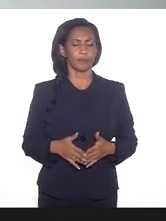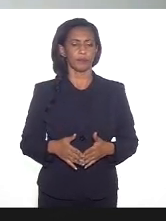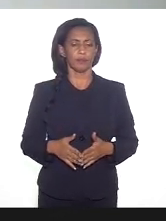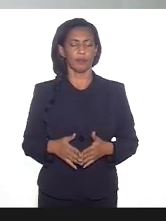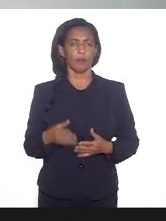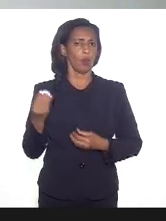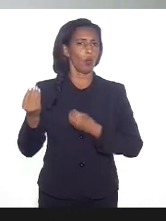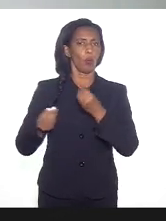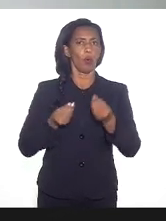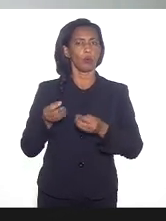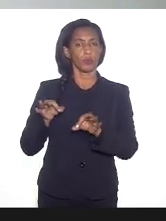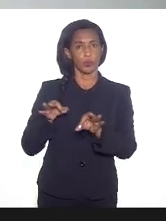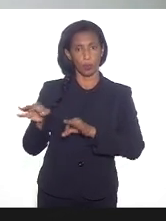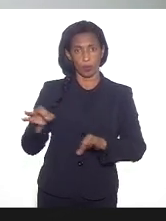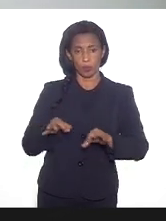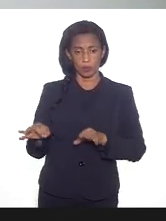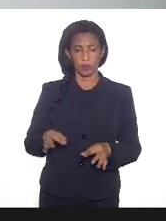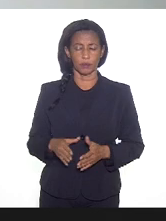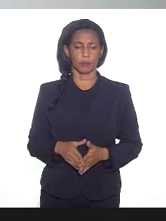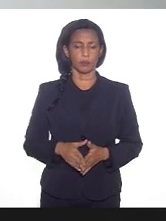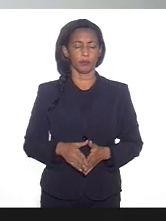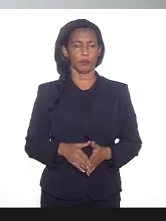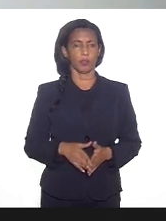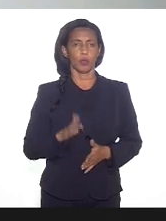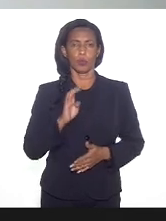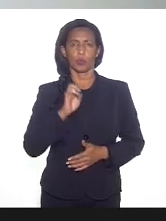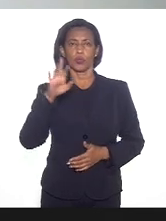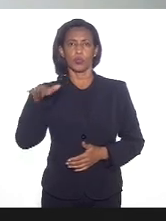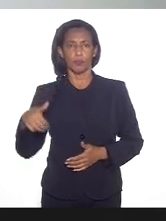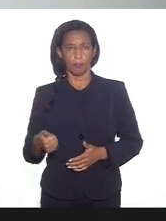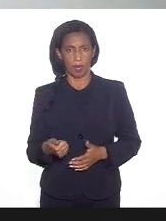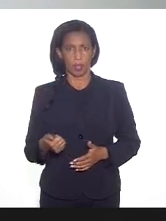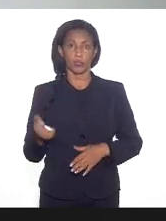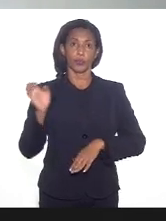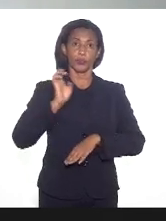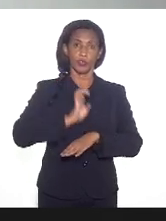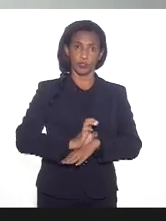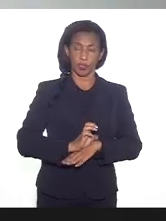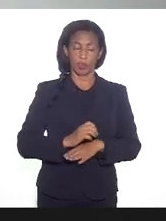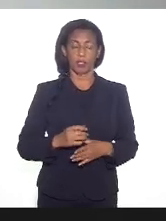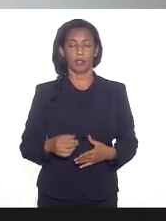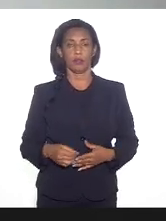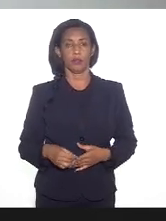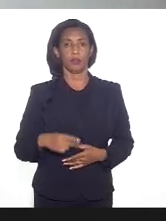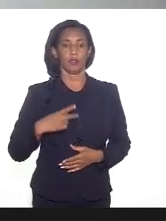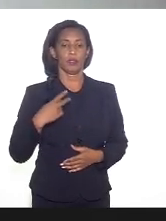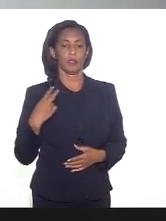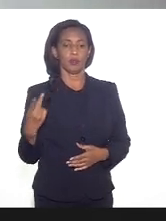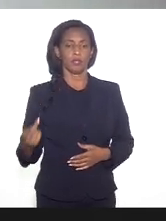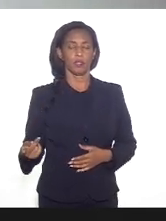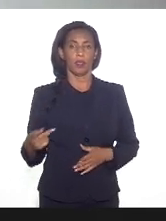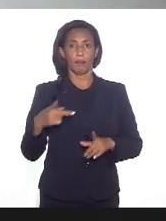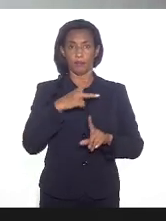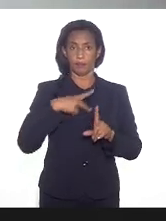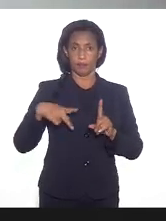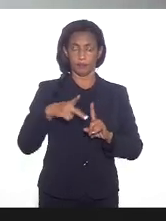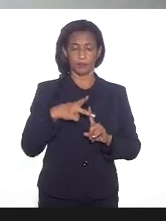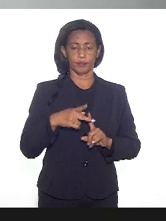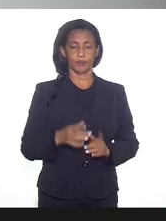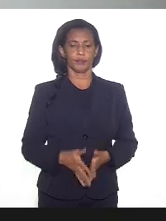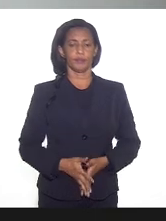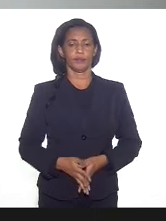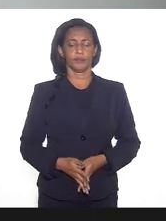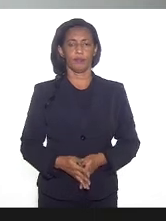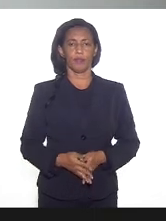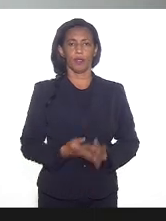como se organizam de fato os bens e o patrimônio do Estado, né, e da sua autarquia Rio Previdência.